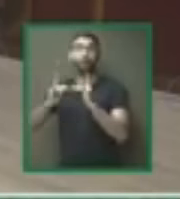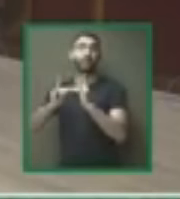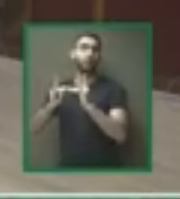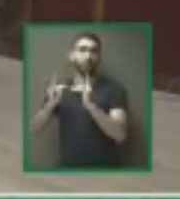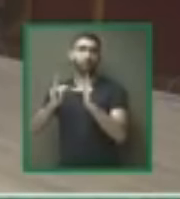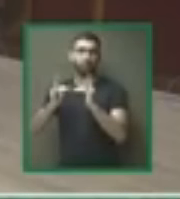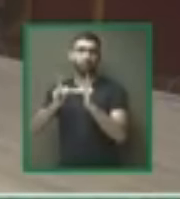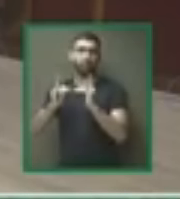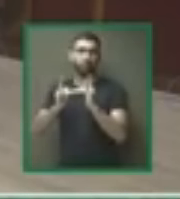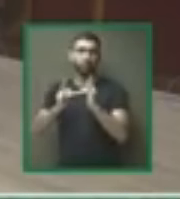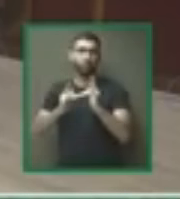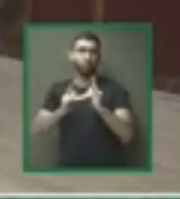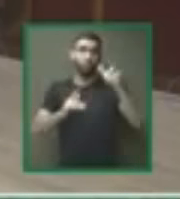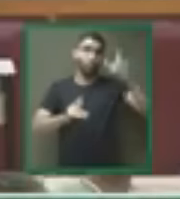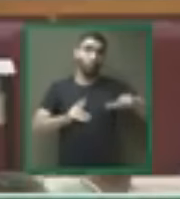hoje aí.